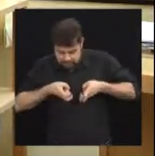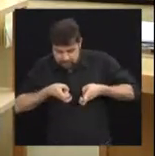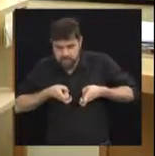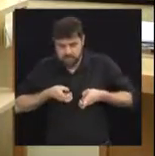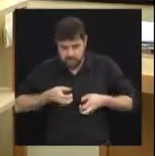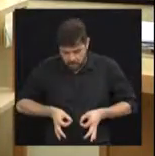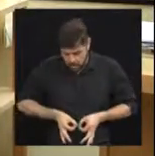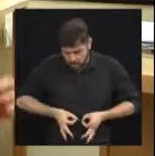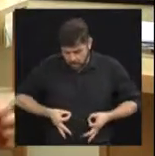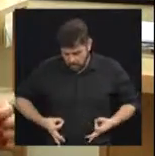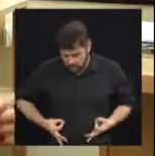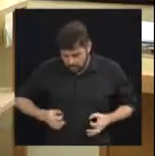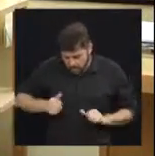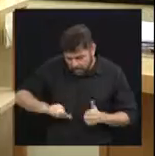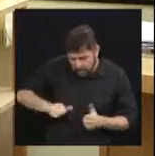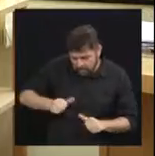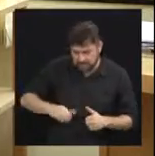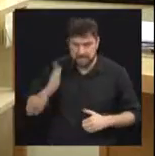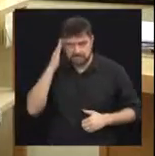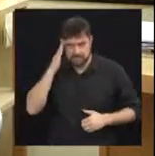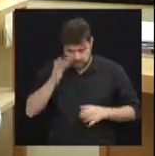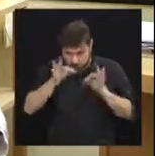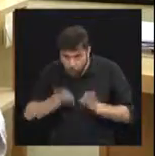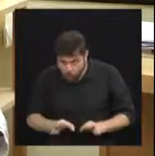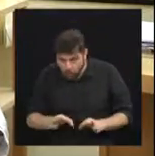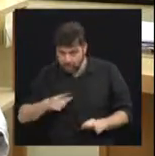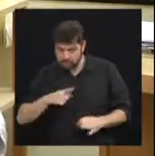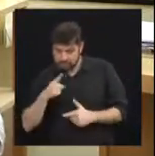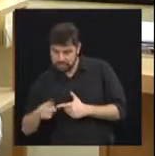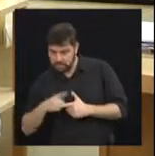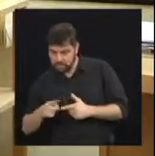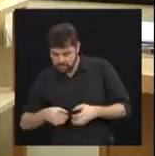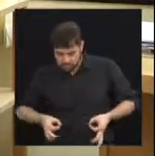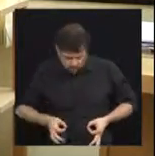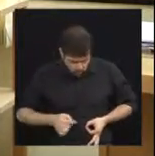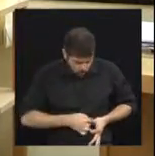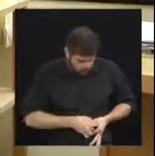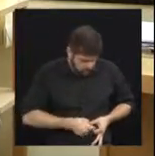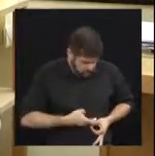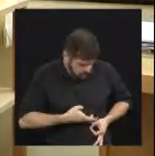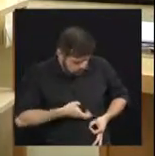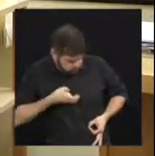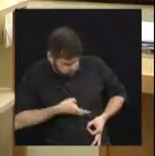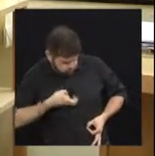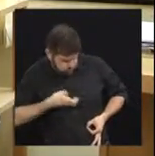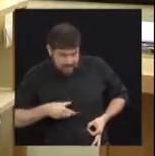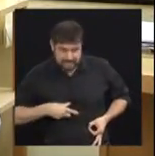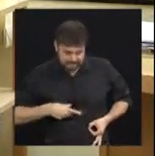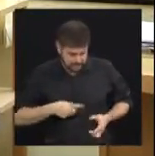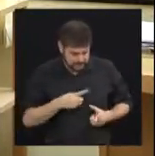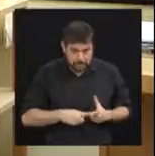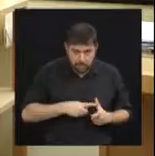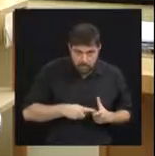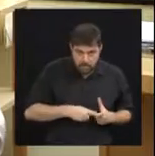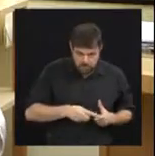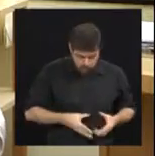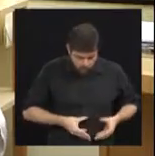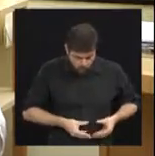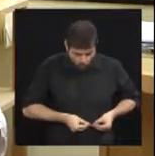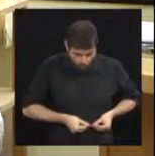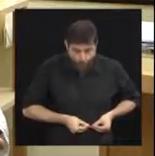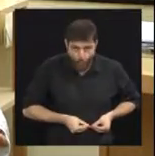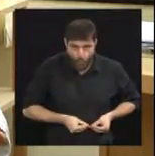as trompas, a permeabilidade das trompas, nós conseguimos olhar os ovários, nós conseguimos ver se existem aderências, se